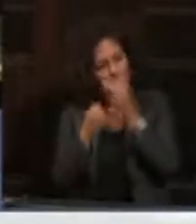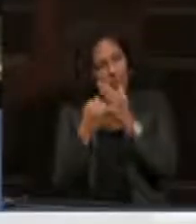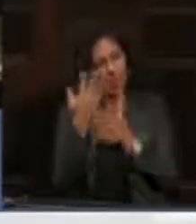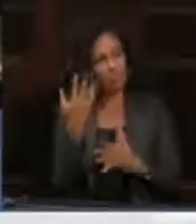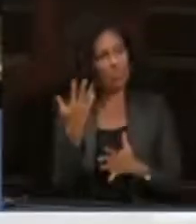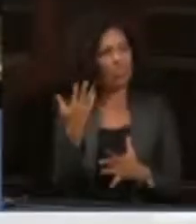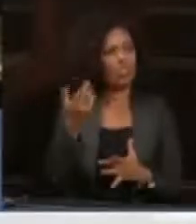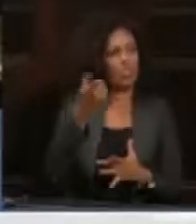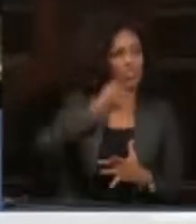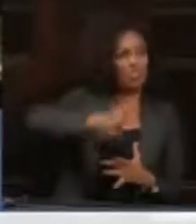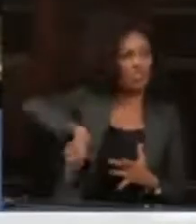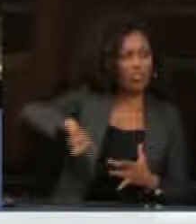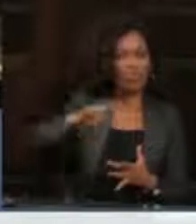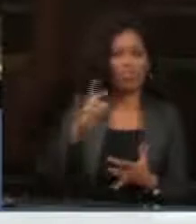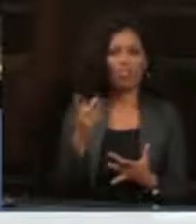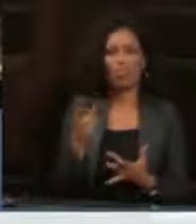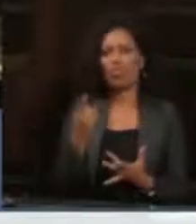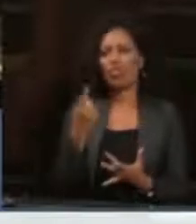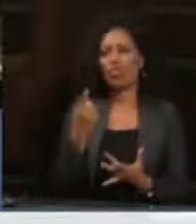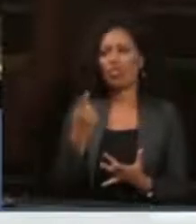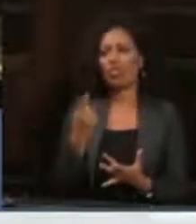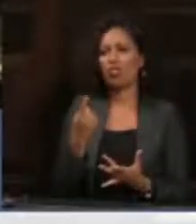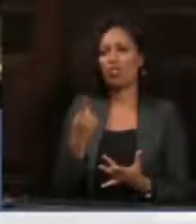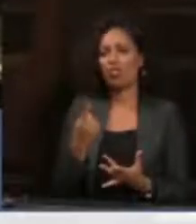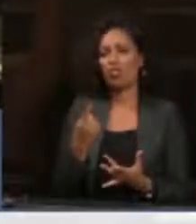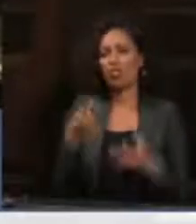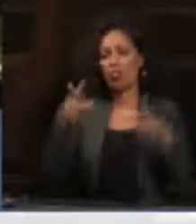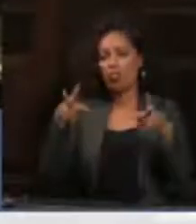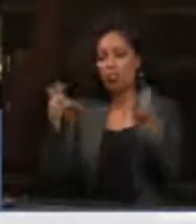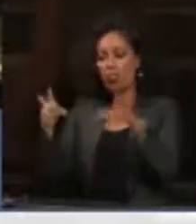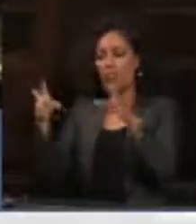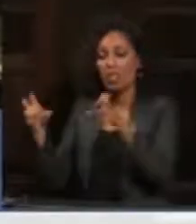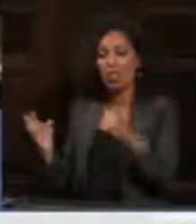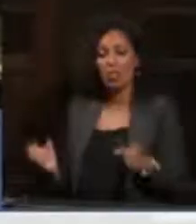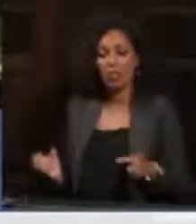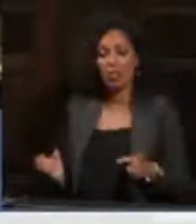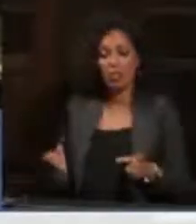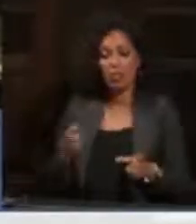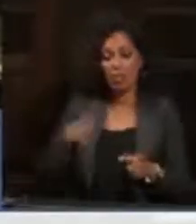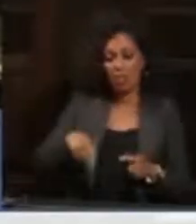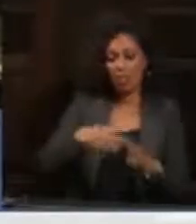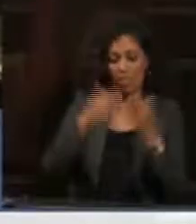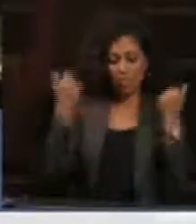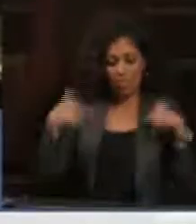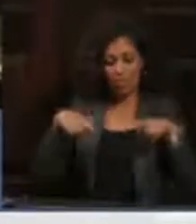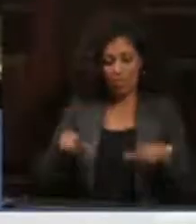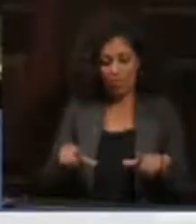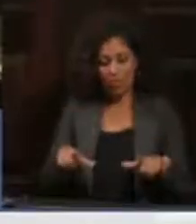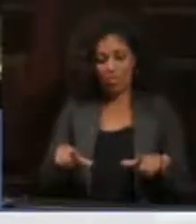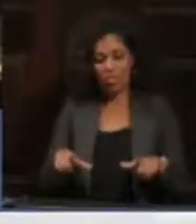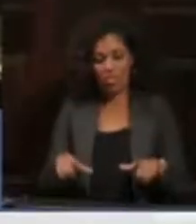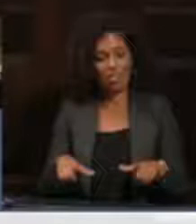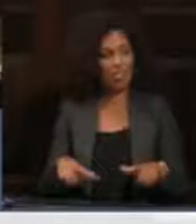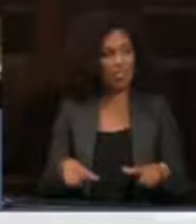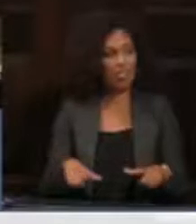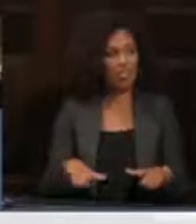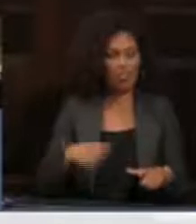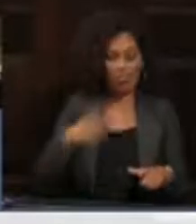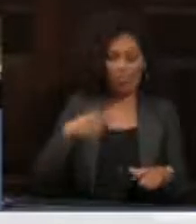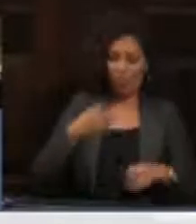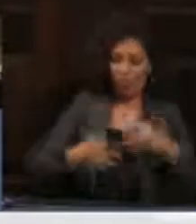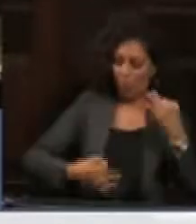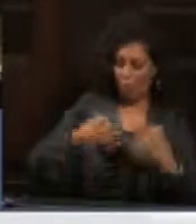casa e de outras tantas casas, como no Tribunal de Justiça, quando